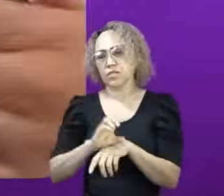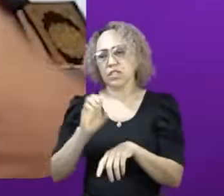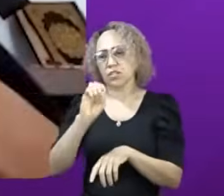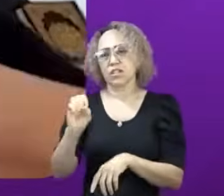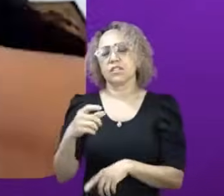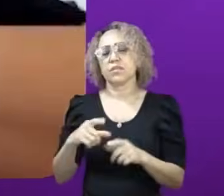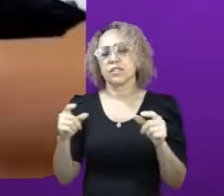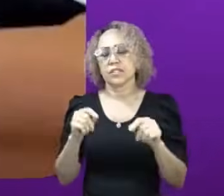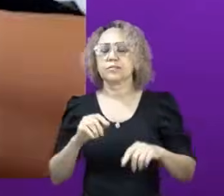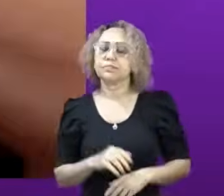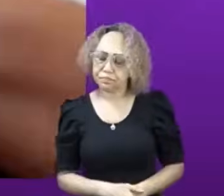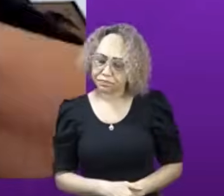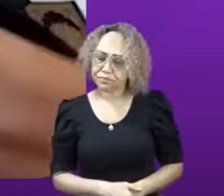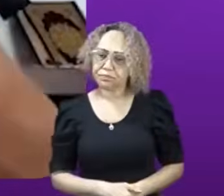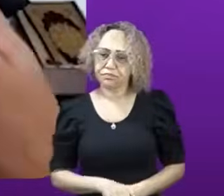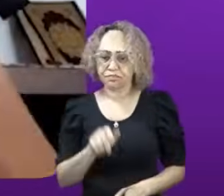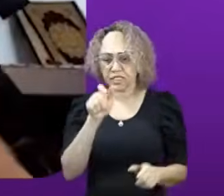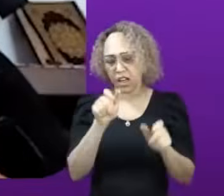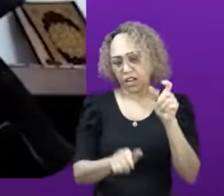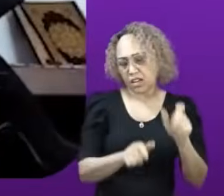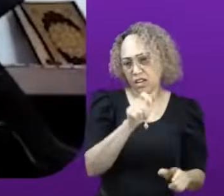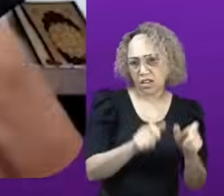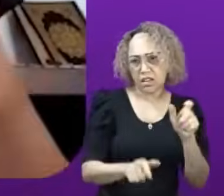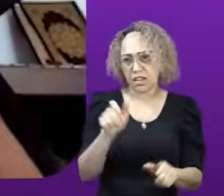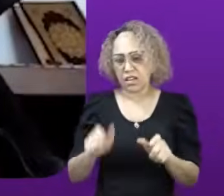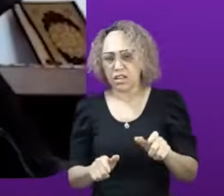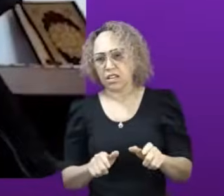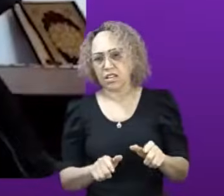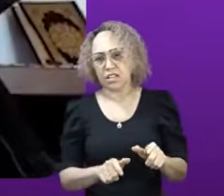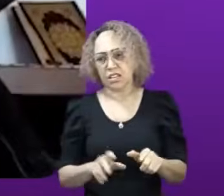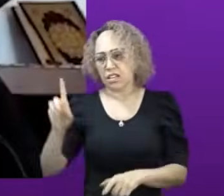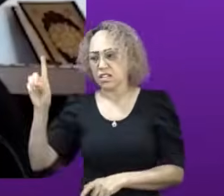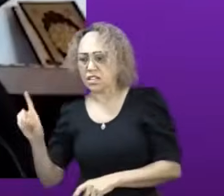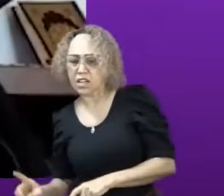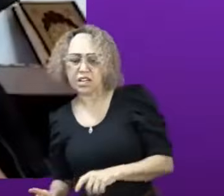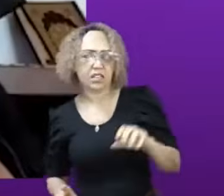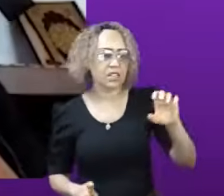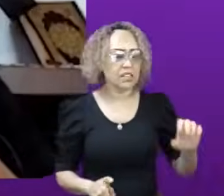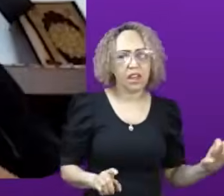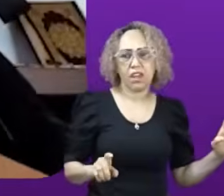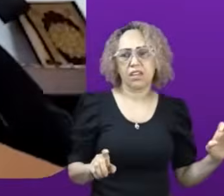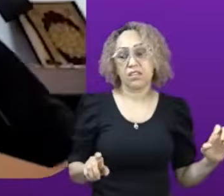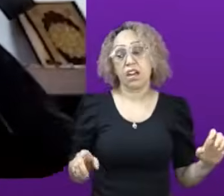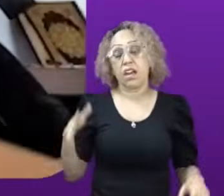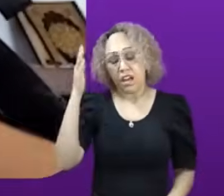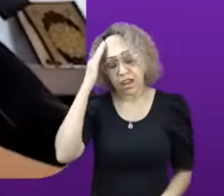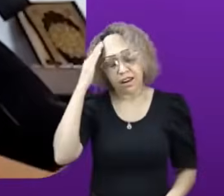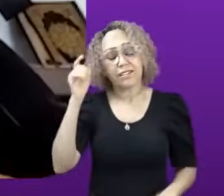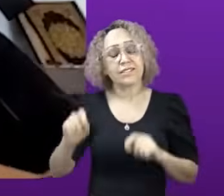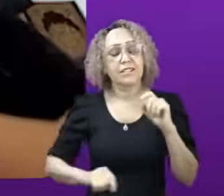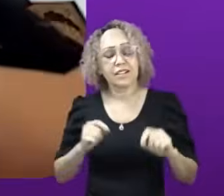Pois é, as lideranças, né, direita e esquerda, elas reconhecem a importância do imaginário na disputa pela consciência